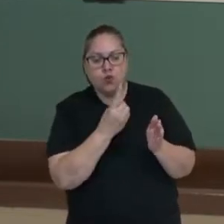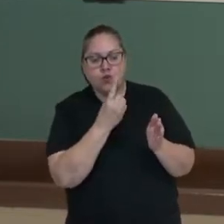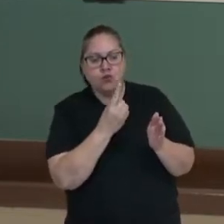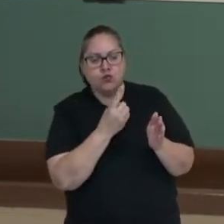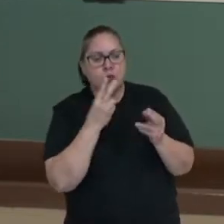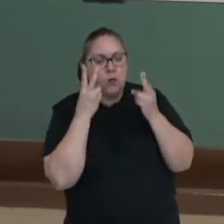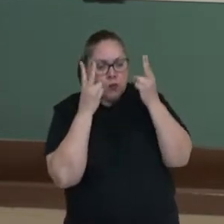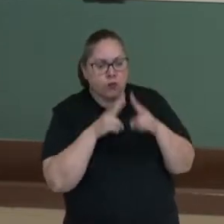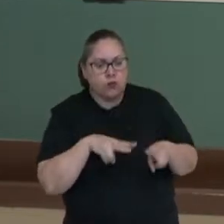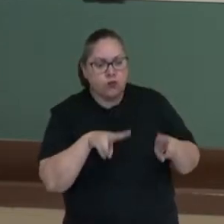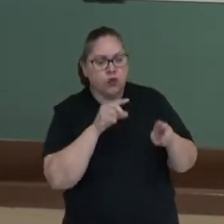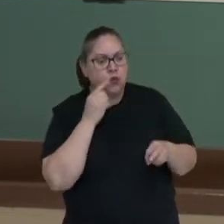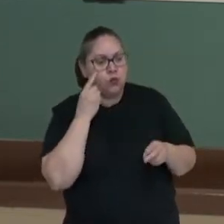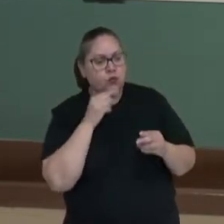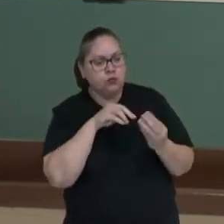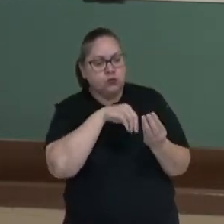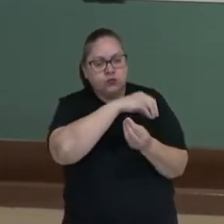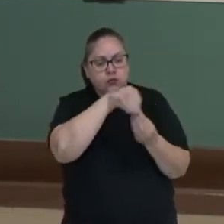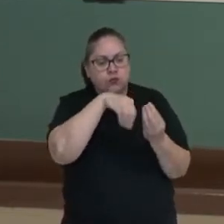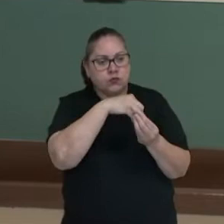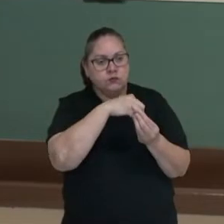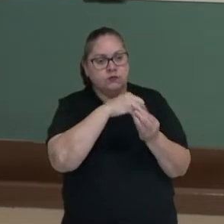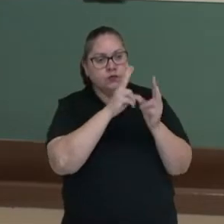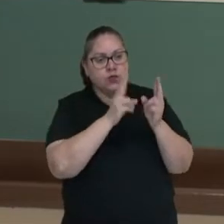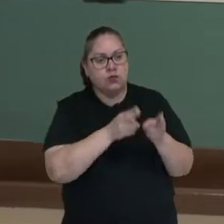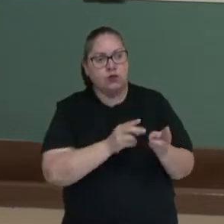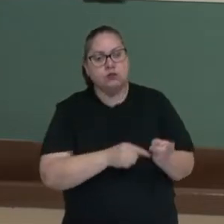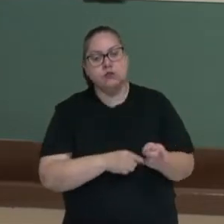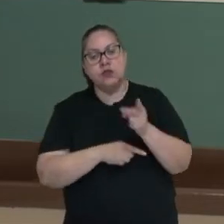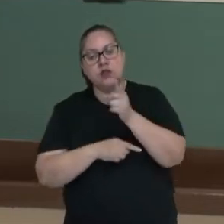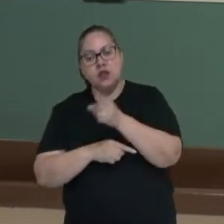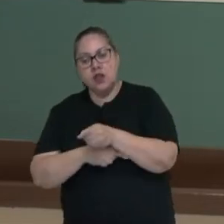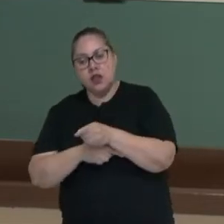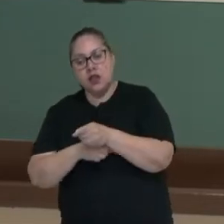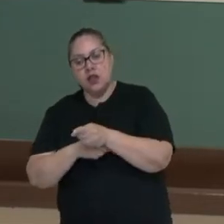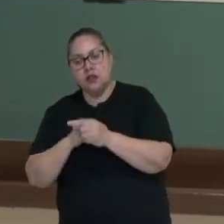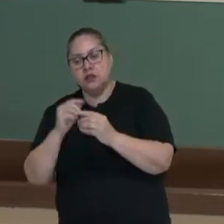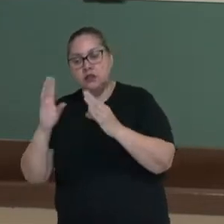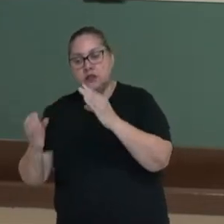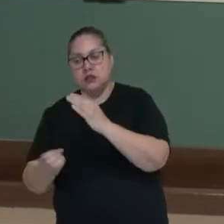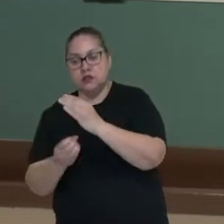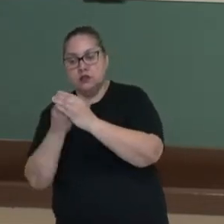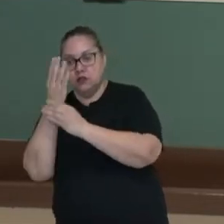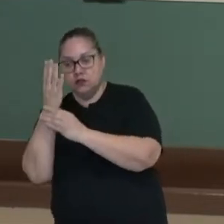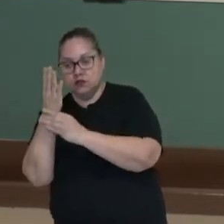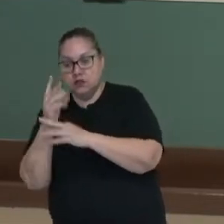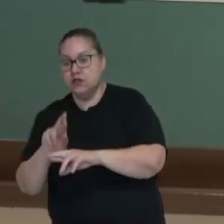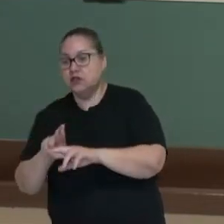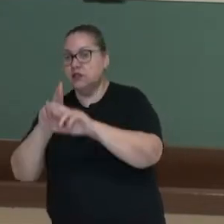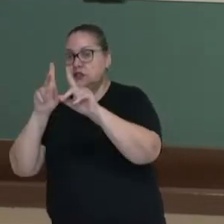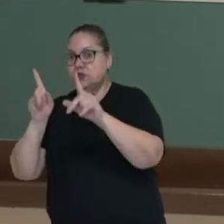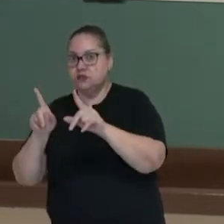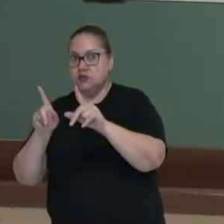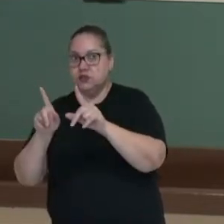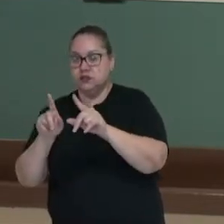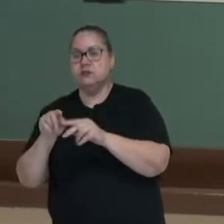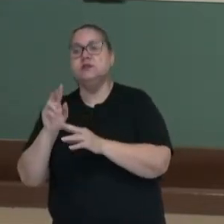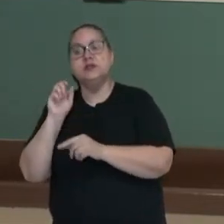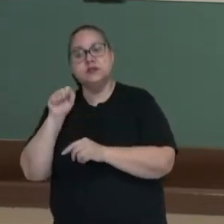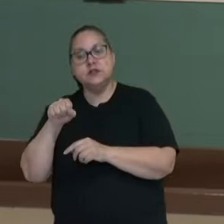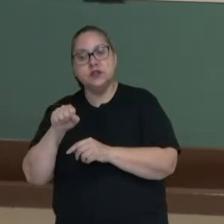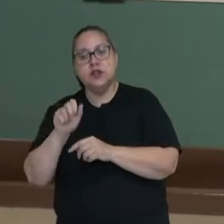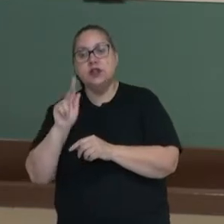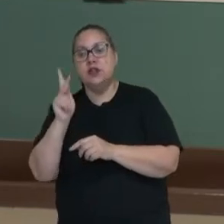aspecto visual. Vai estar tudo uniforme. Já as heterogêneas são diferentes. Isso